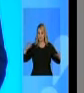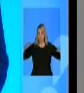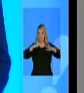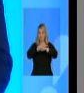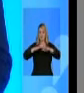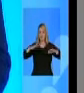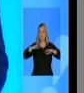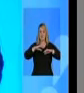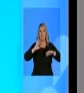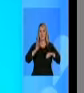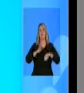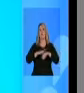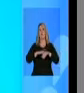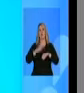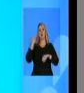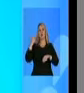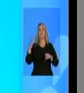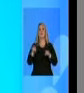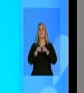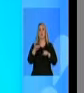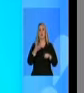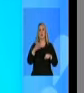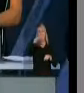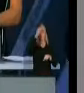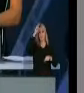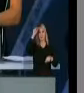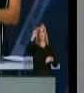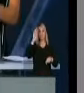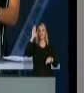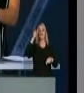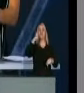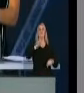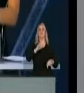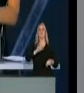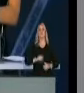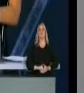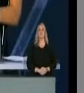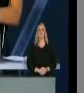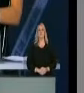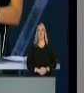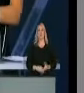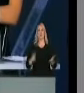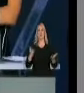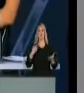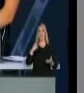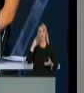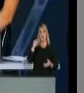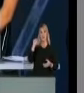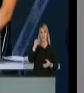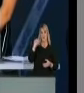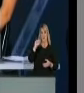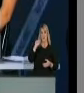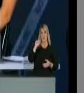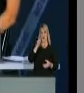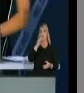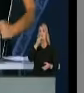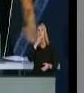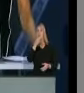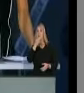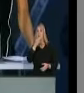como eu quero fazer como prefeito. Muito obrigada, candidato. O próximo jornalista... 15 segundos para comentário do